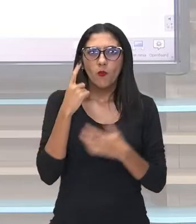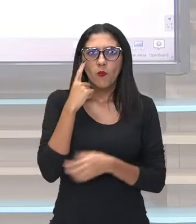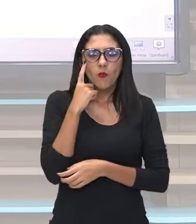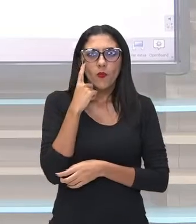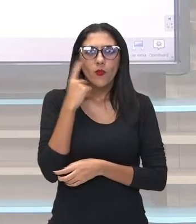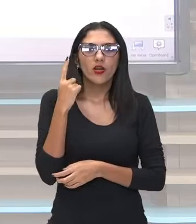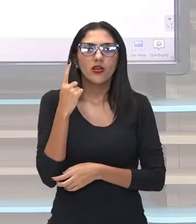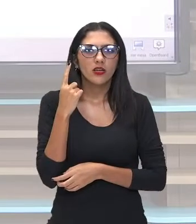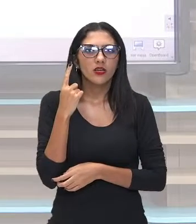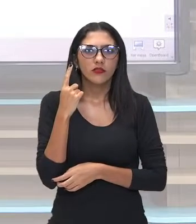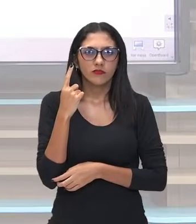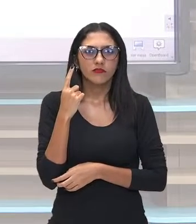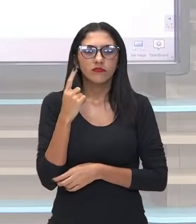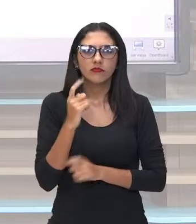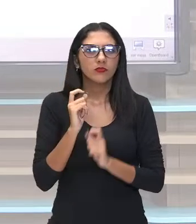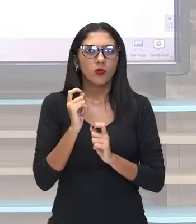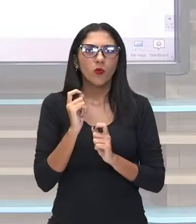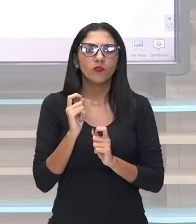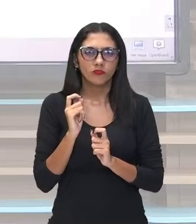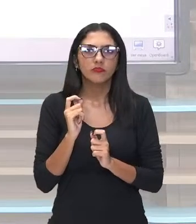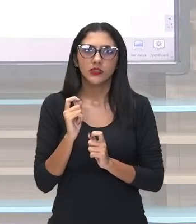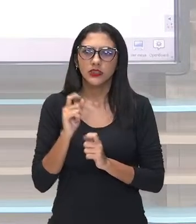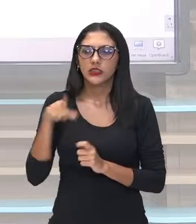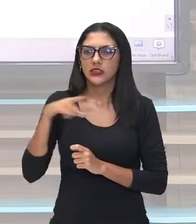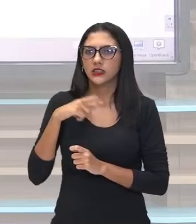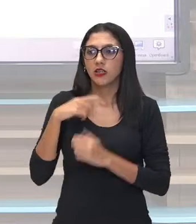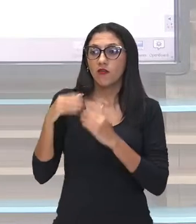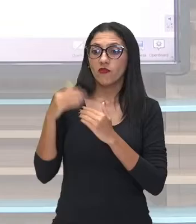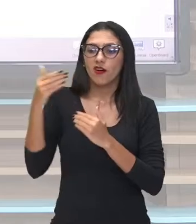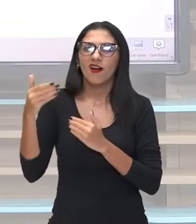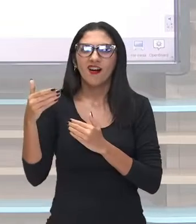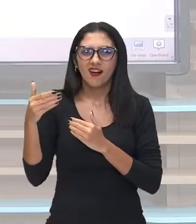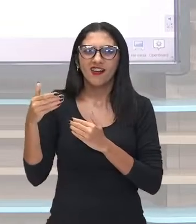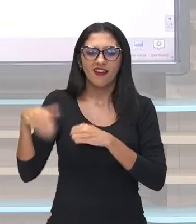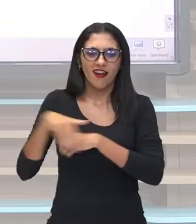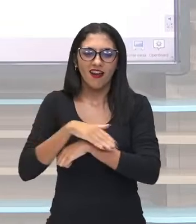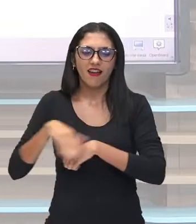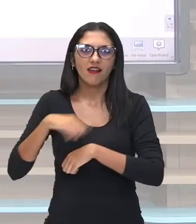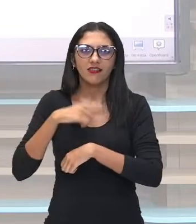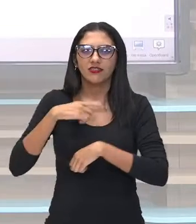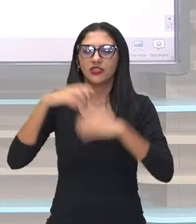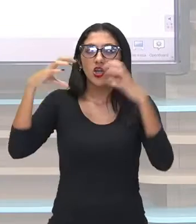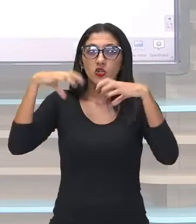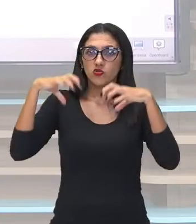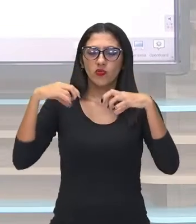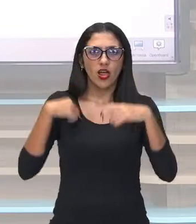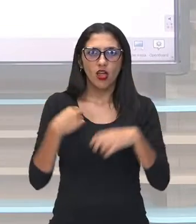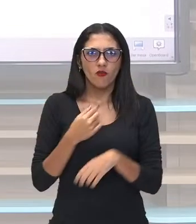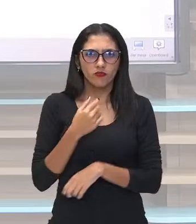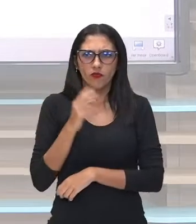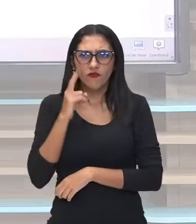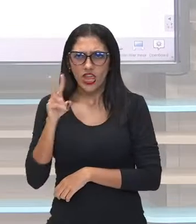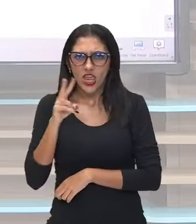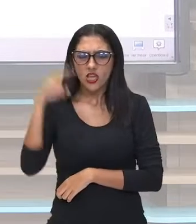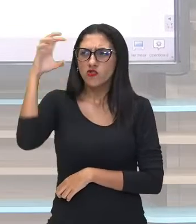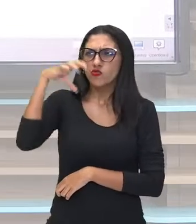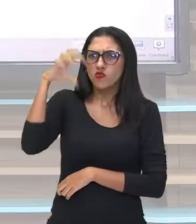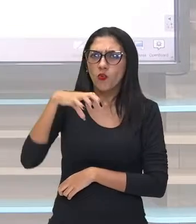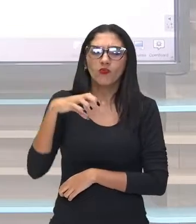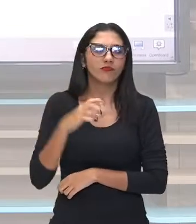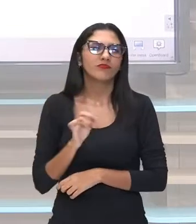que é que eu posso pensar? Que está chovendo lá fora. Eu não vi a chuva cair, mas eu posso